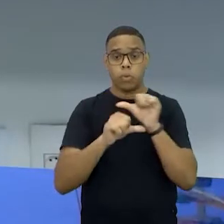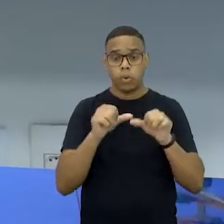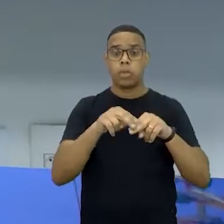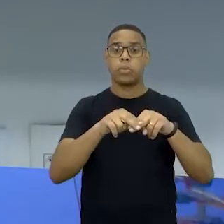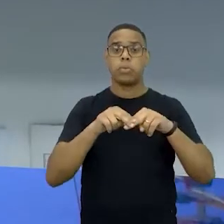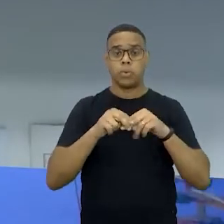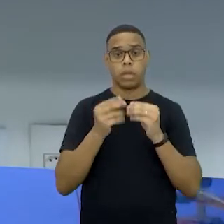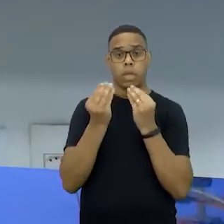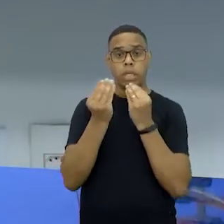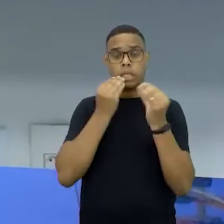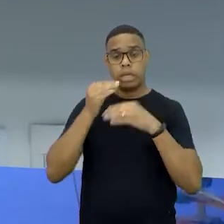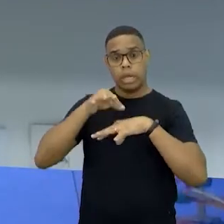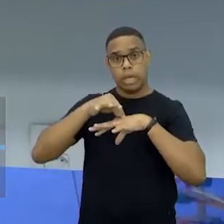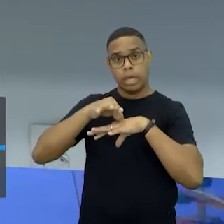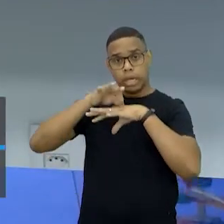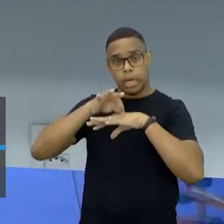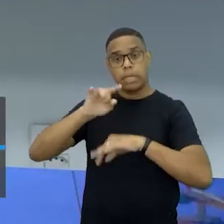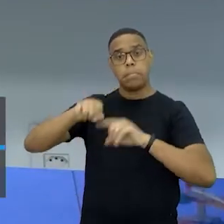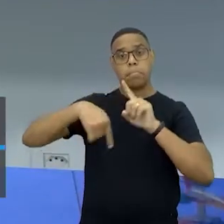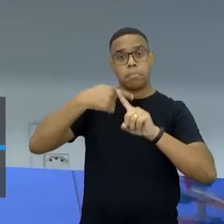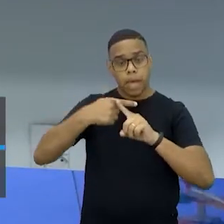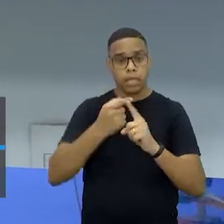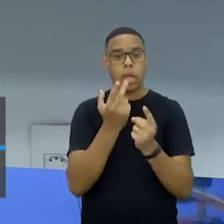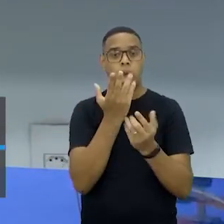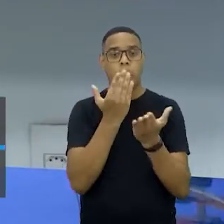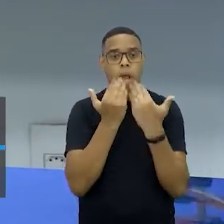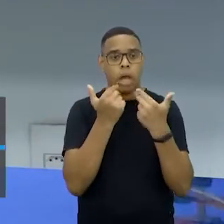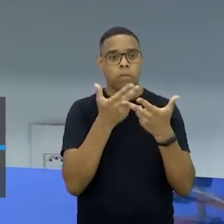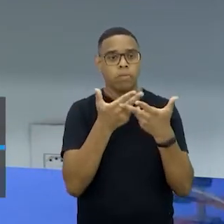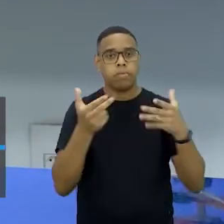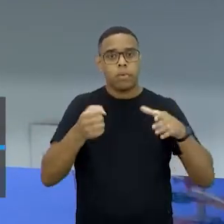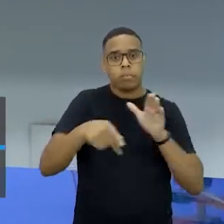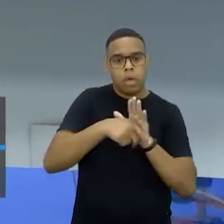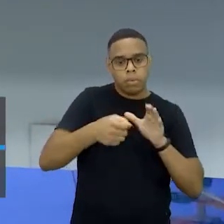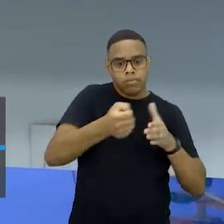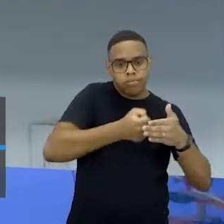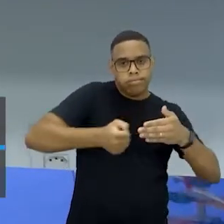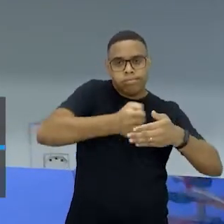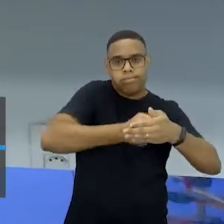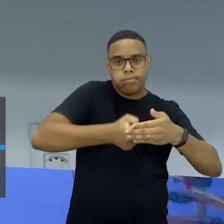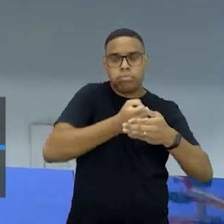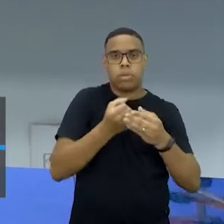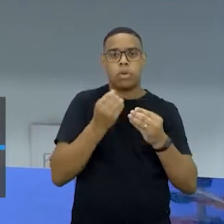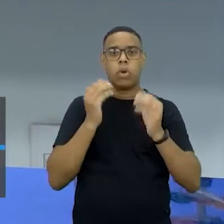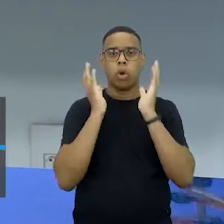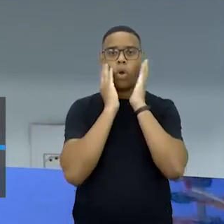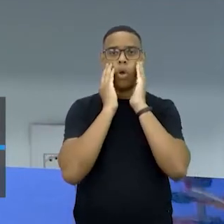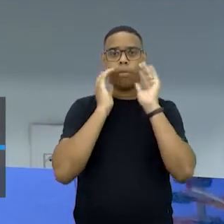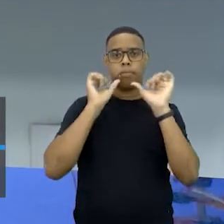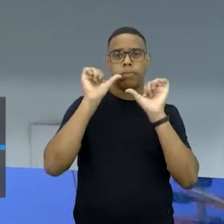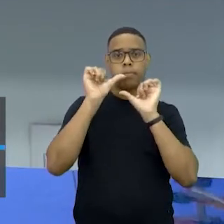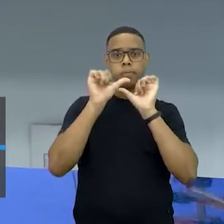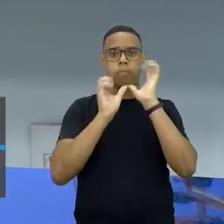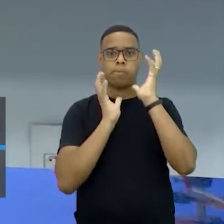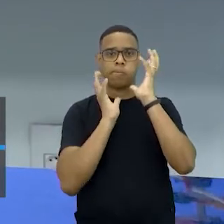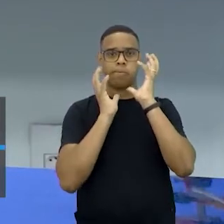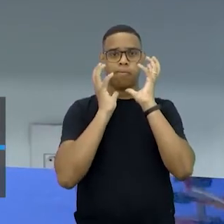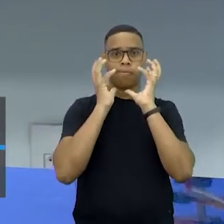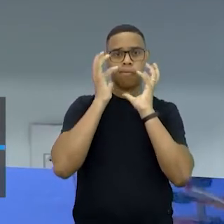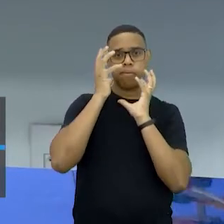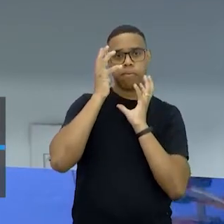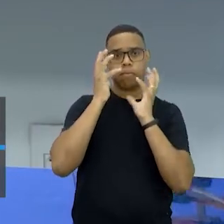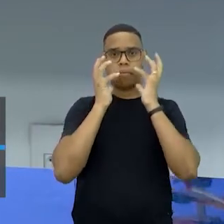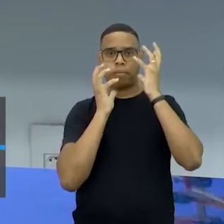exceção com a inserção da carne e de alimentos que são cozidos então o rosto desses hominídeos